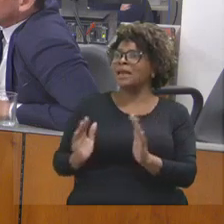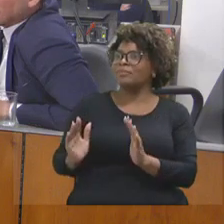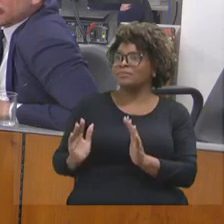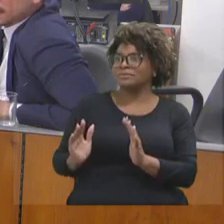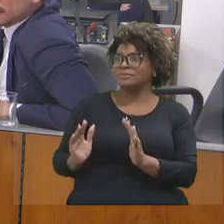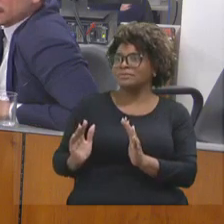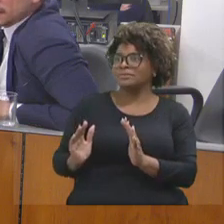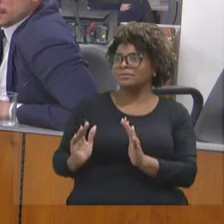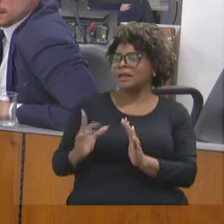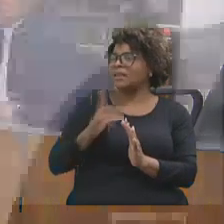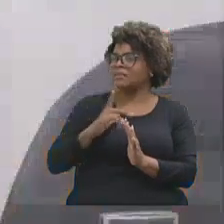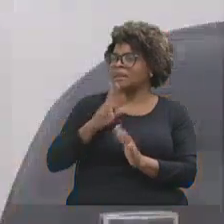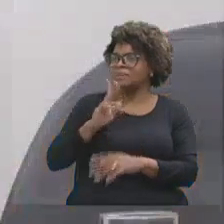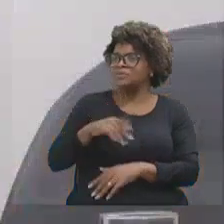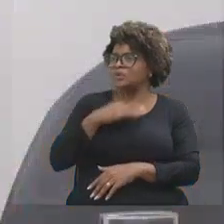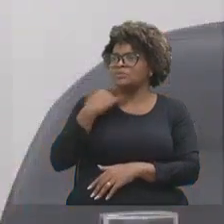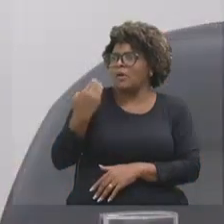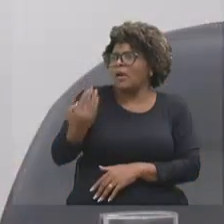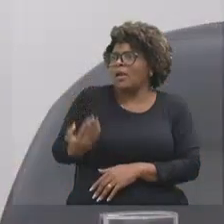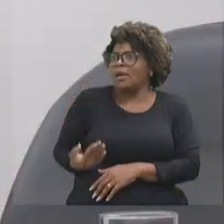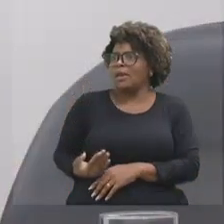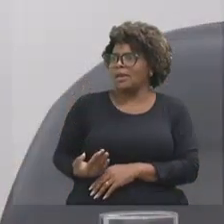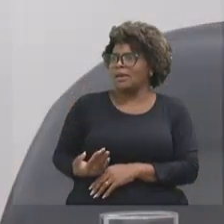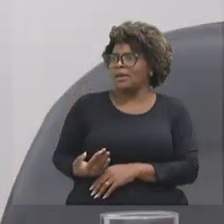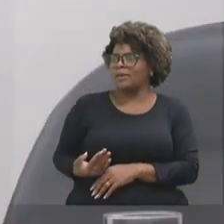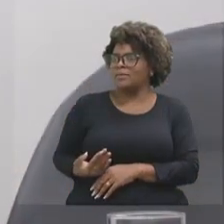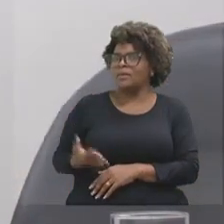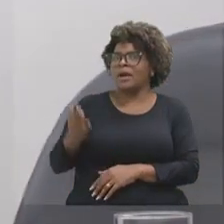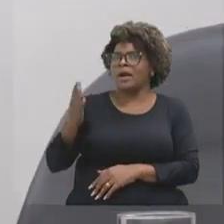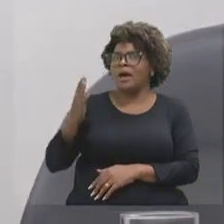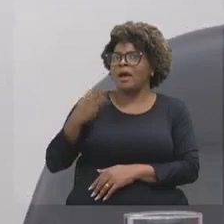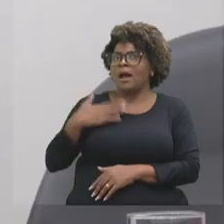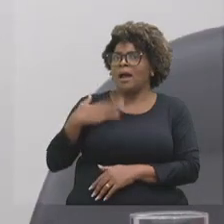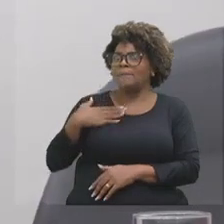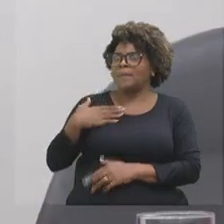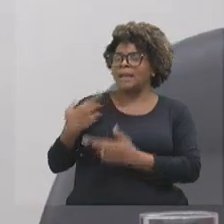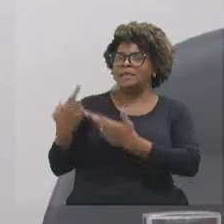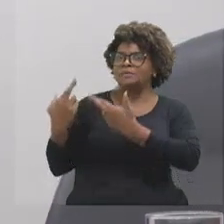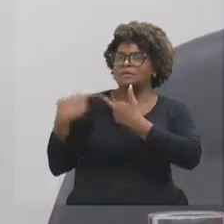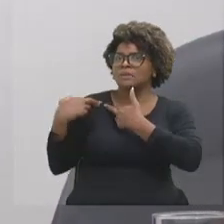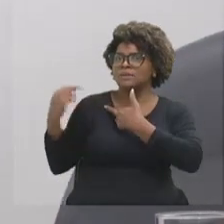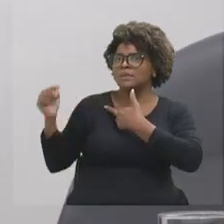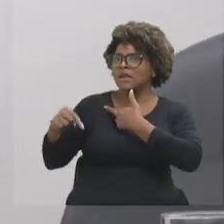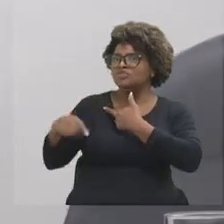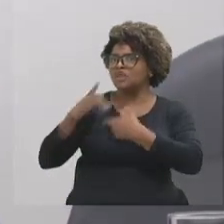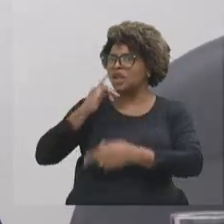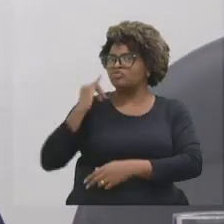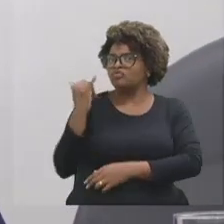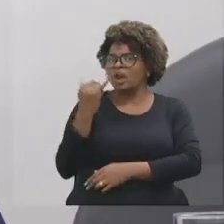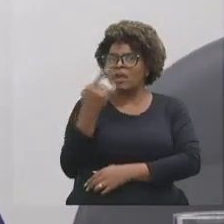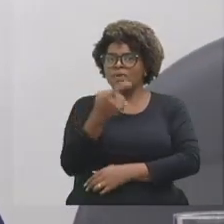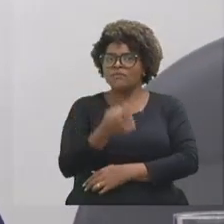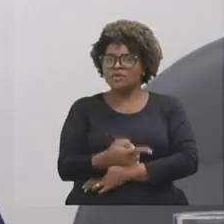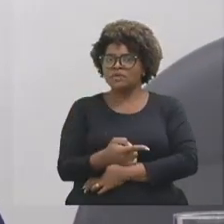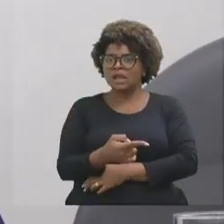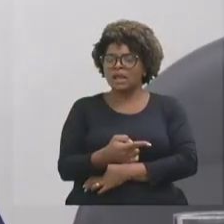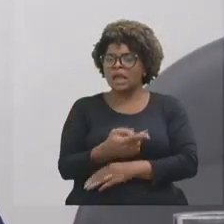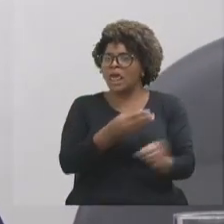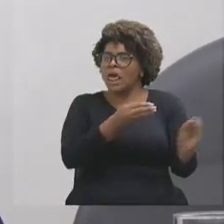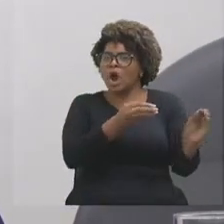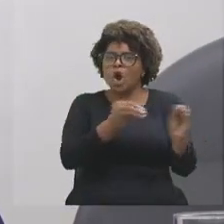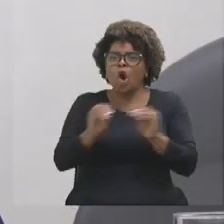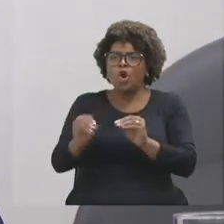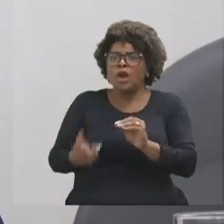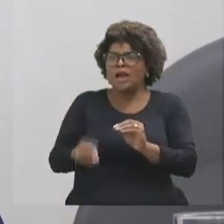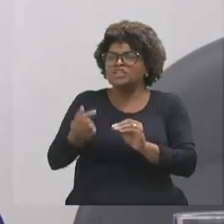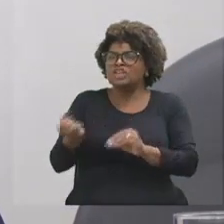a realidade é essa e é essa minha função de até mesmo ajudar o secretário de não colocar dinheiro novo em um